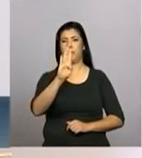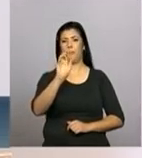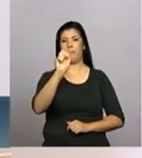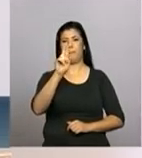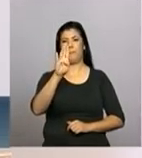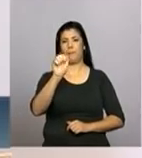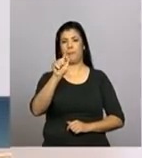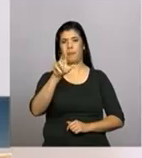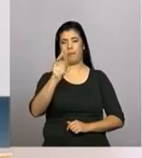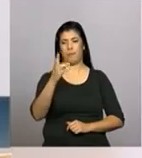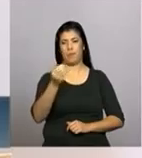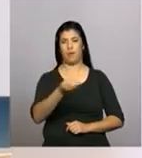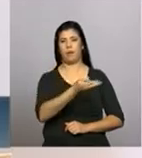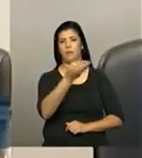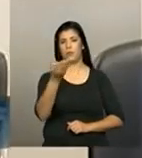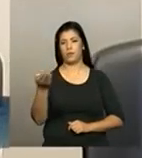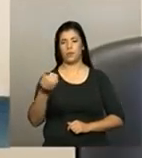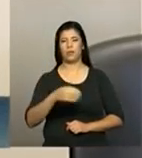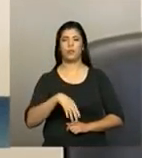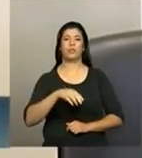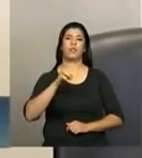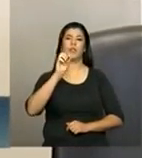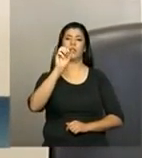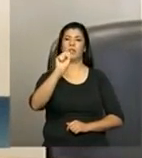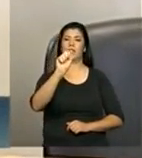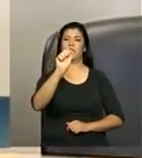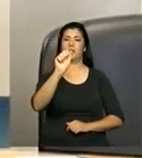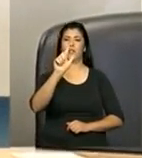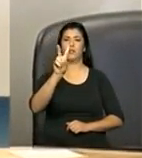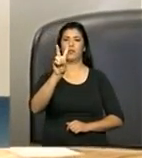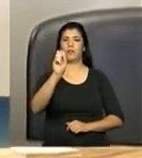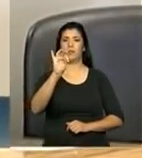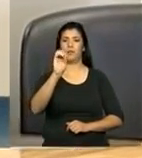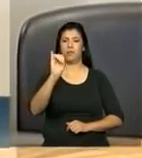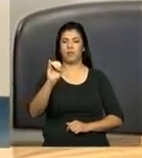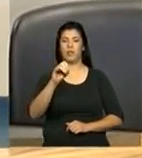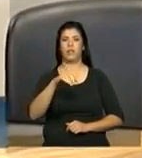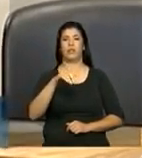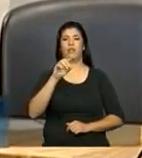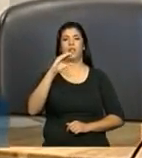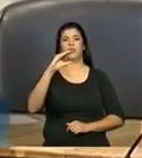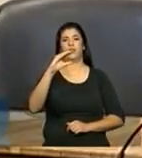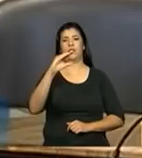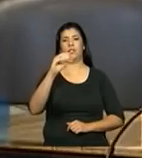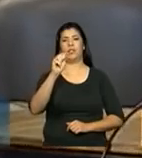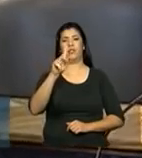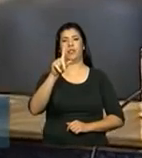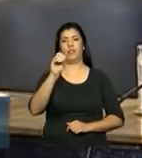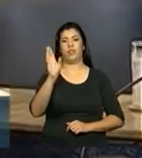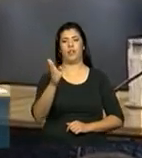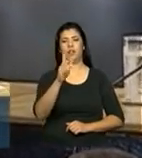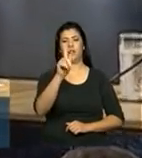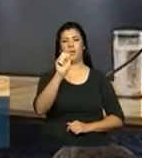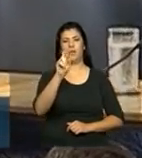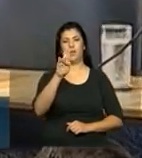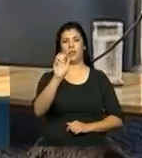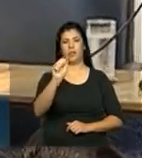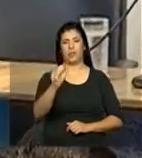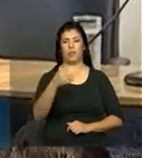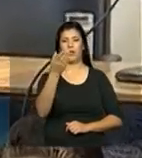Ideli Salvate, Marcelo Neri, eh Carlos Gabas, Nilma